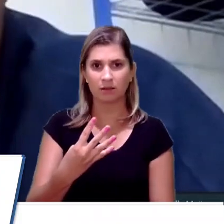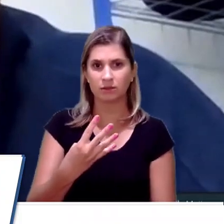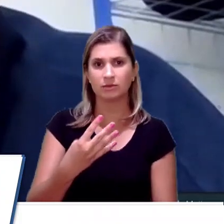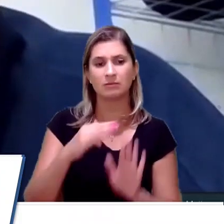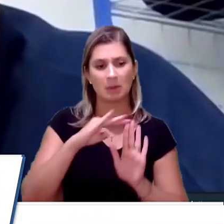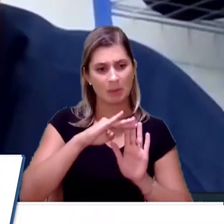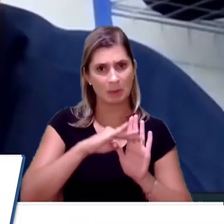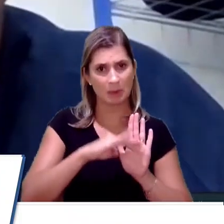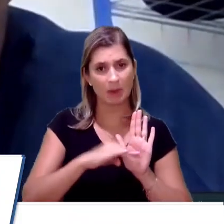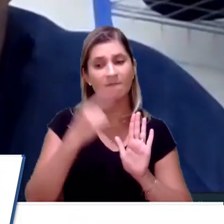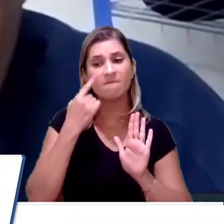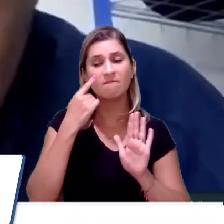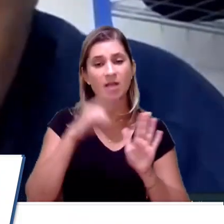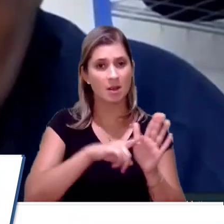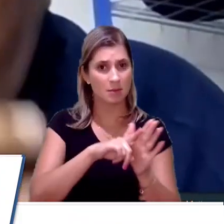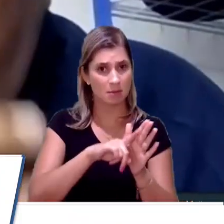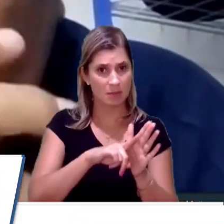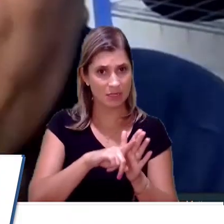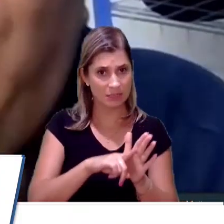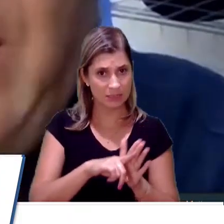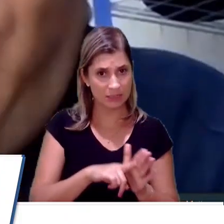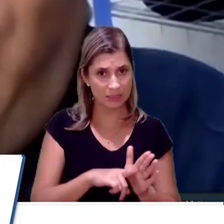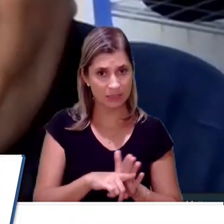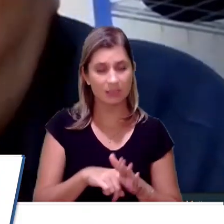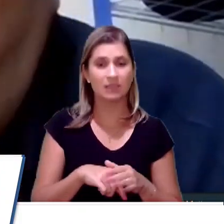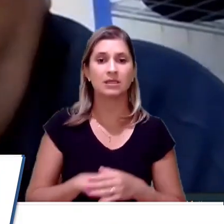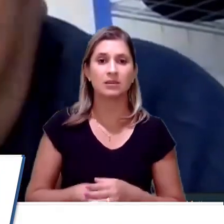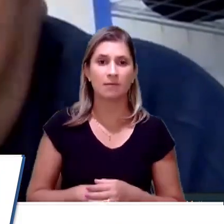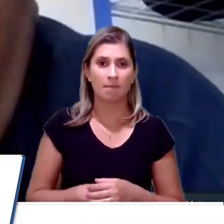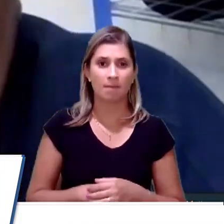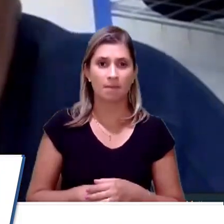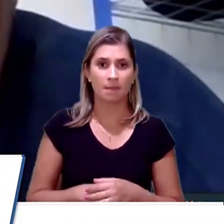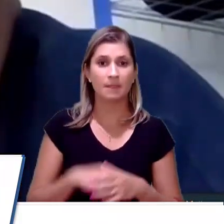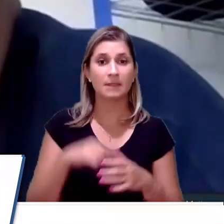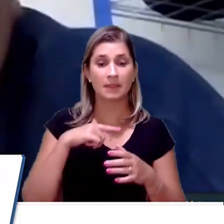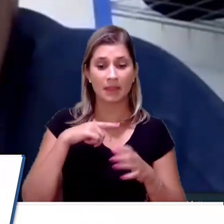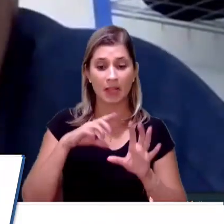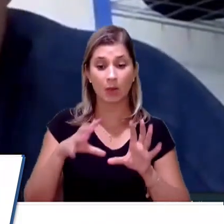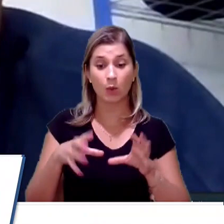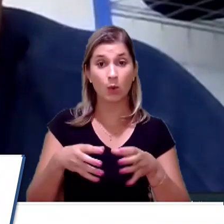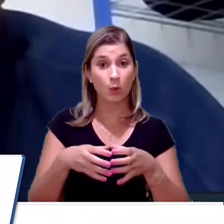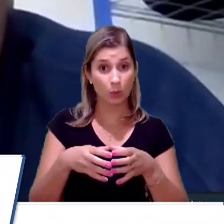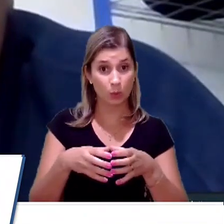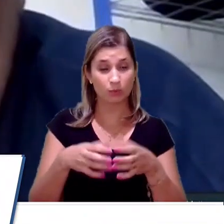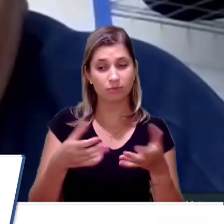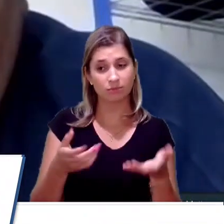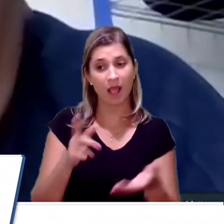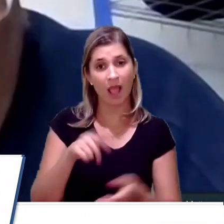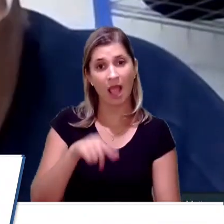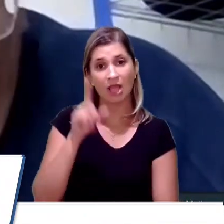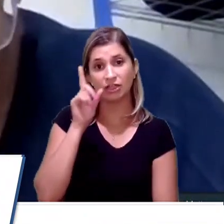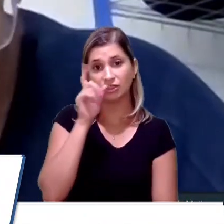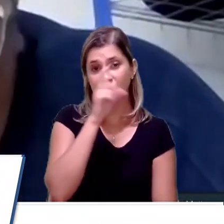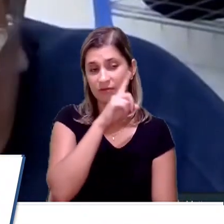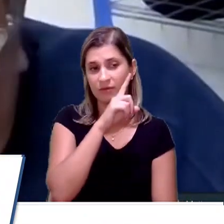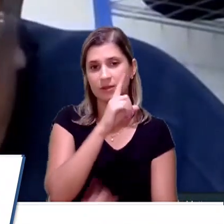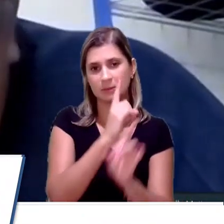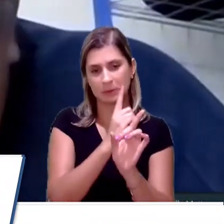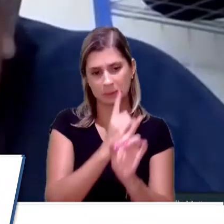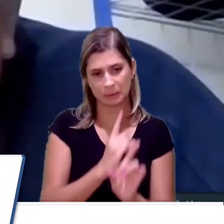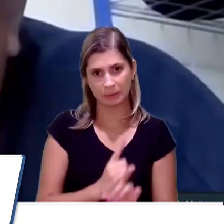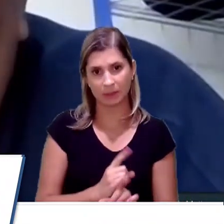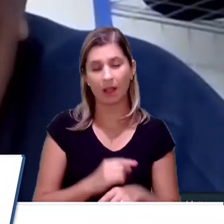pesquisa na internet. É um grupo. Então, é muito difícil ter qualquer coisa. Então, quando